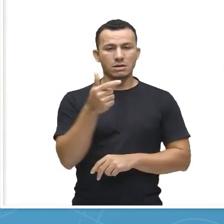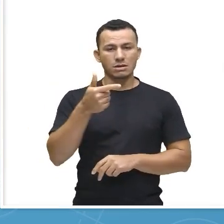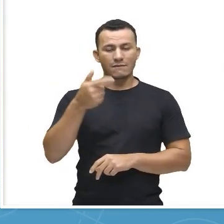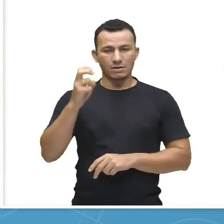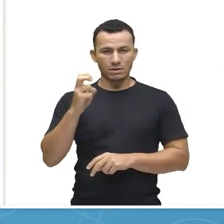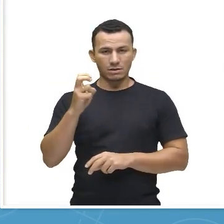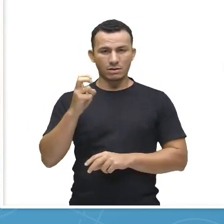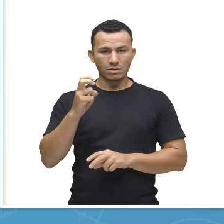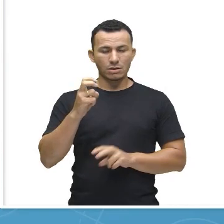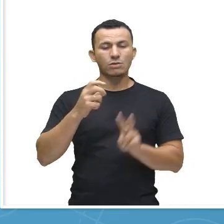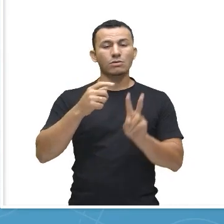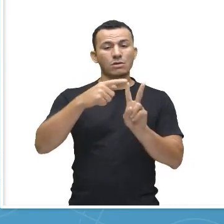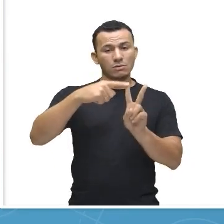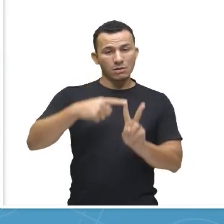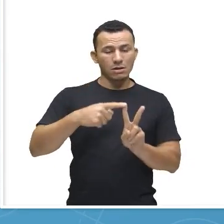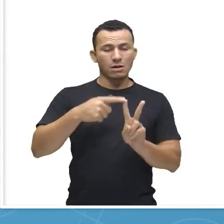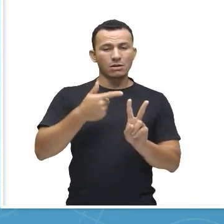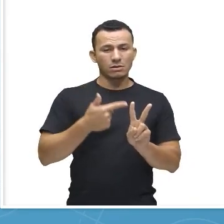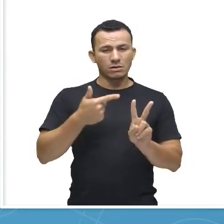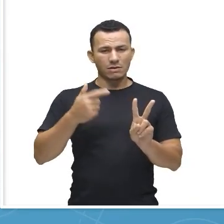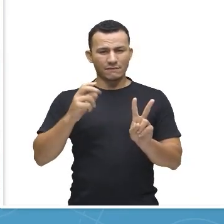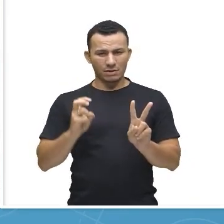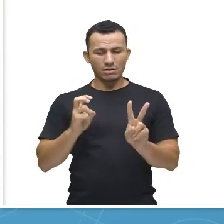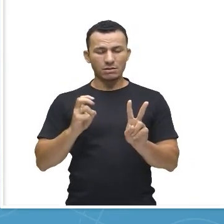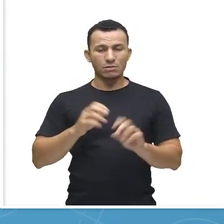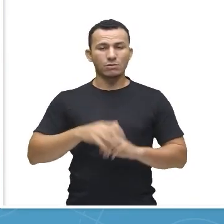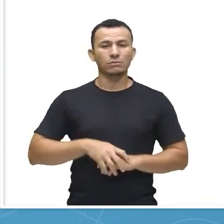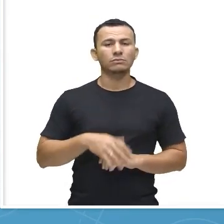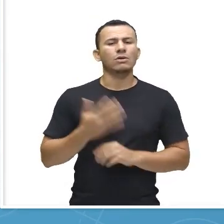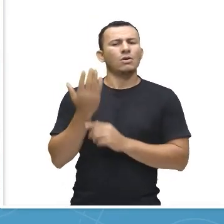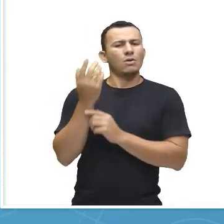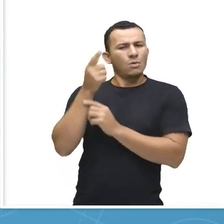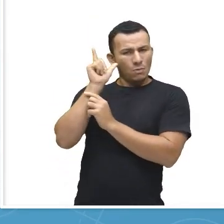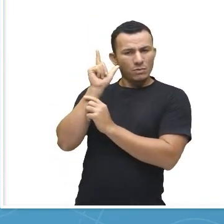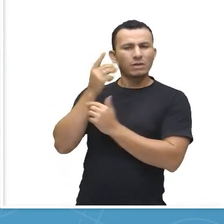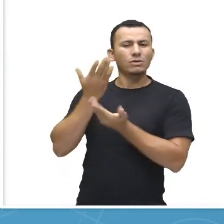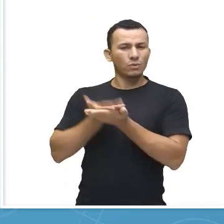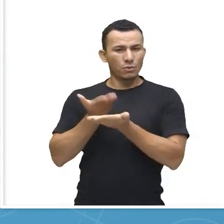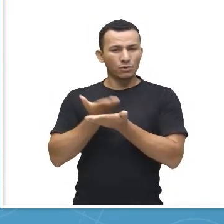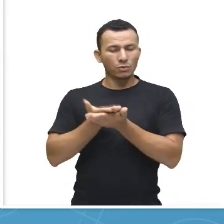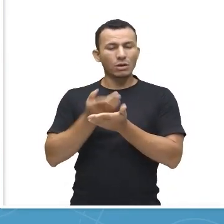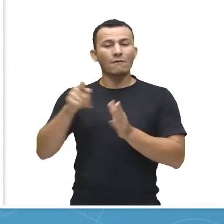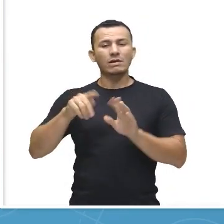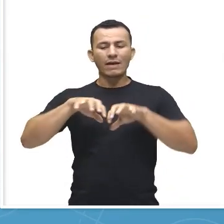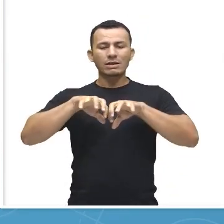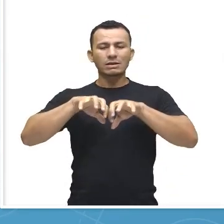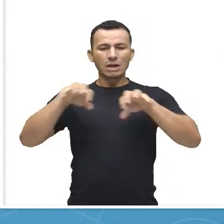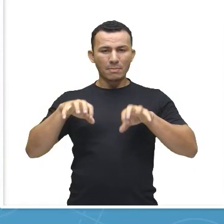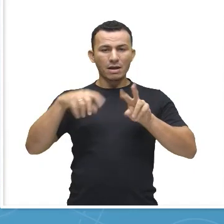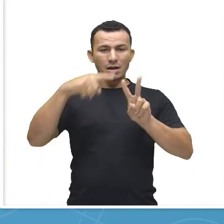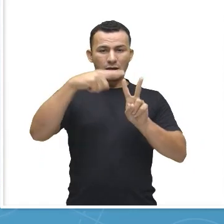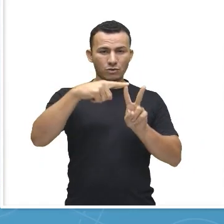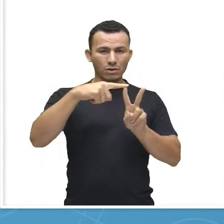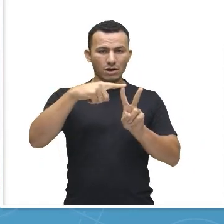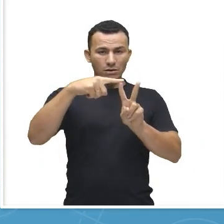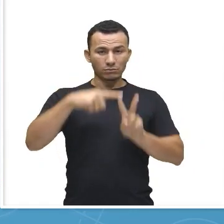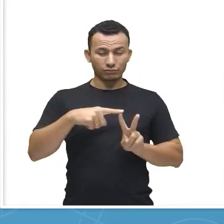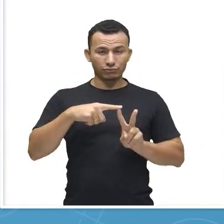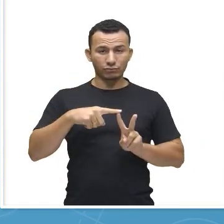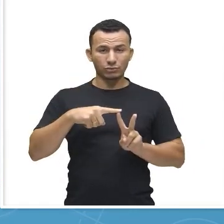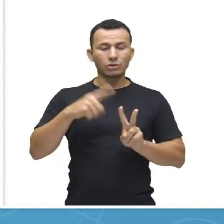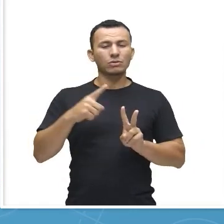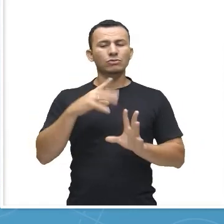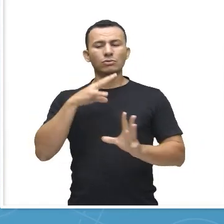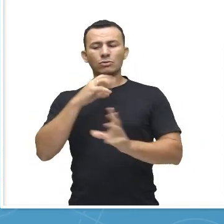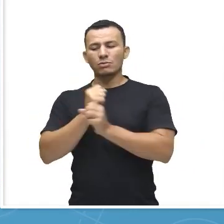sobre 225, ok? Então, conforme a nossa aula de ontem, desmembrem aqui a raiz quadrada, tá? E